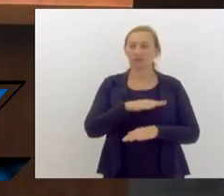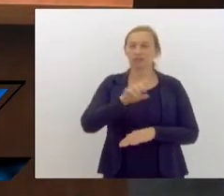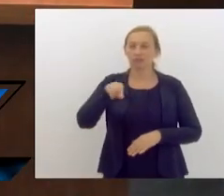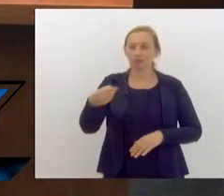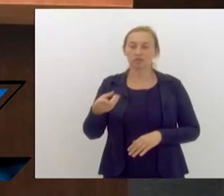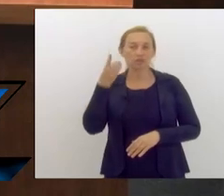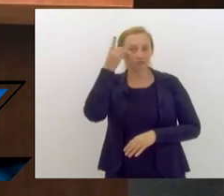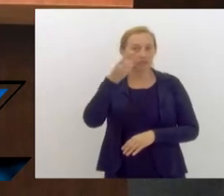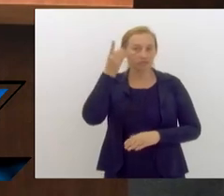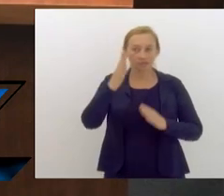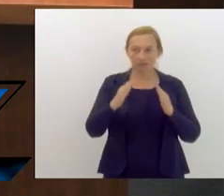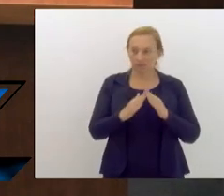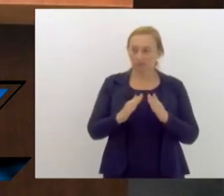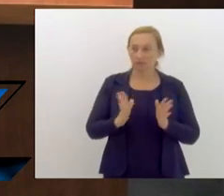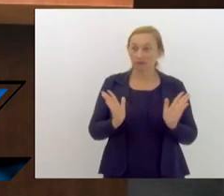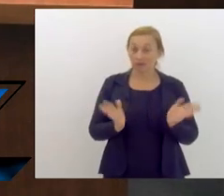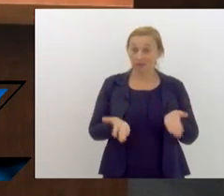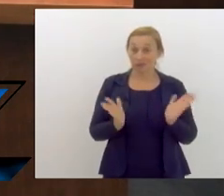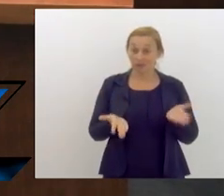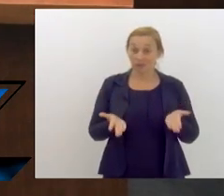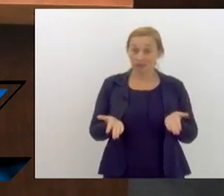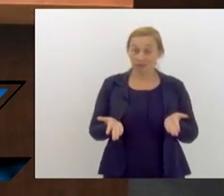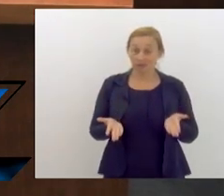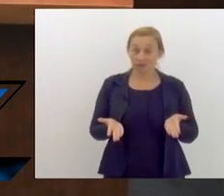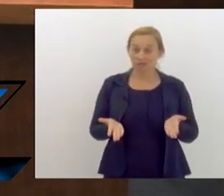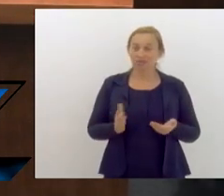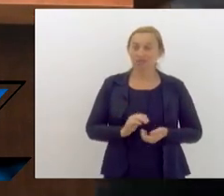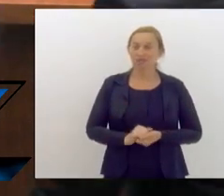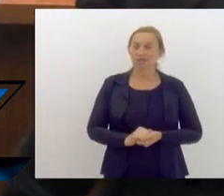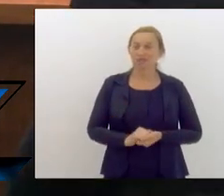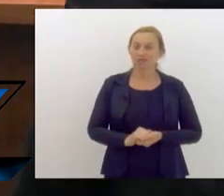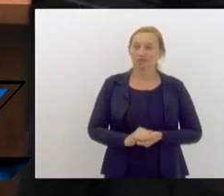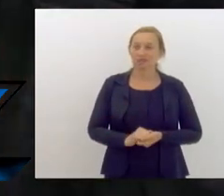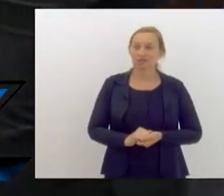da casa que agora estará